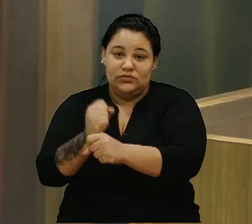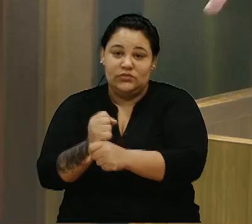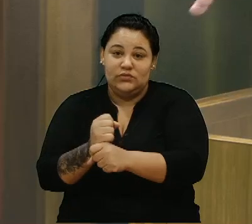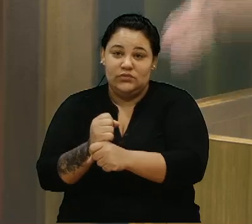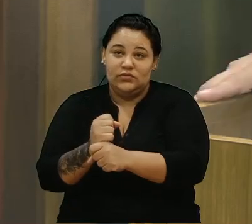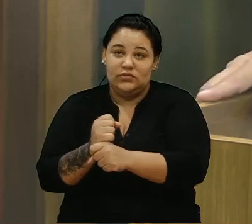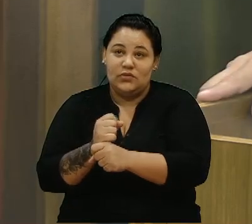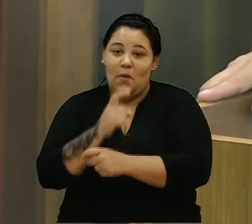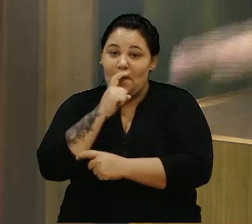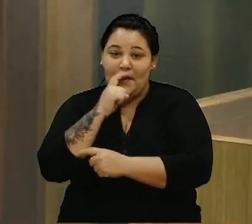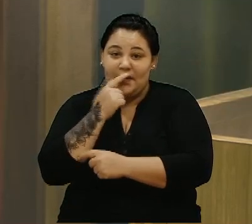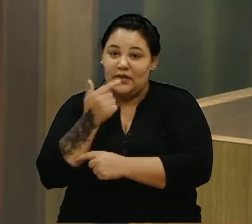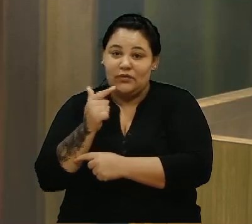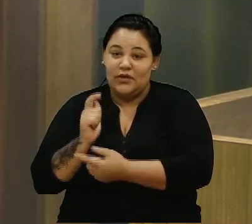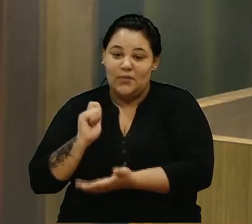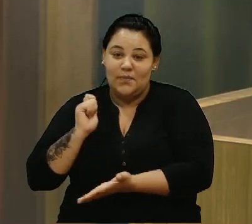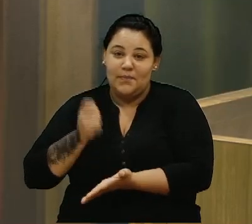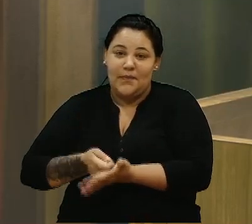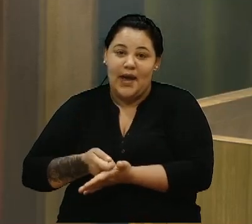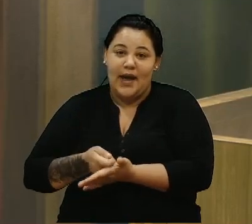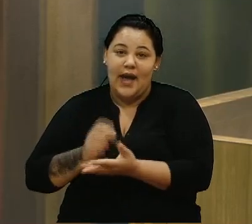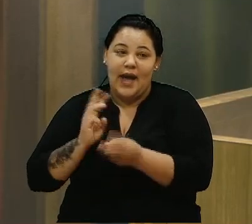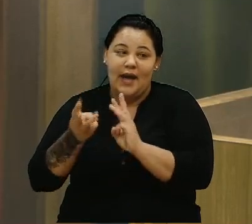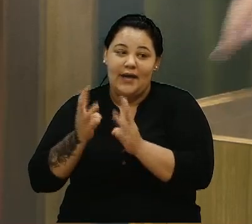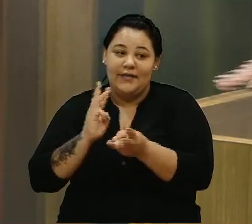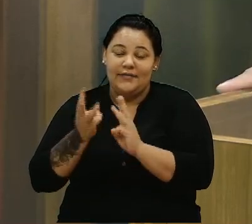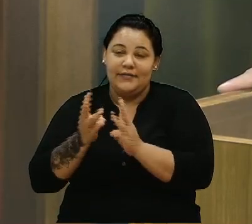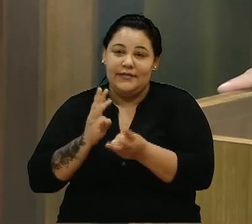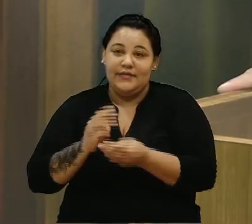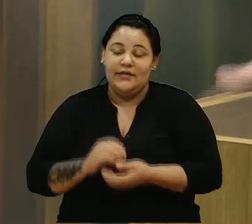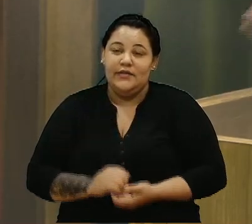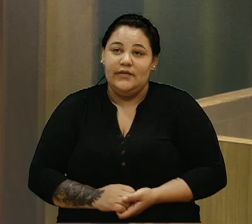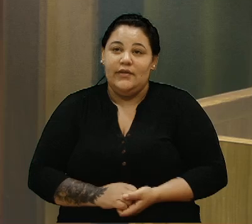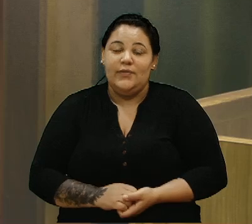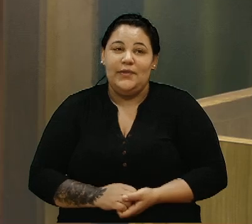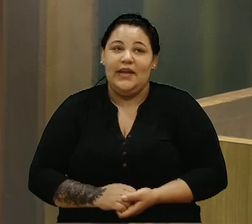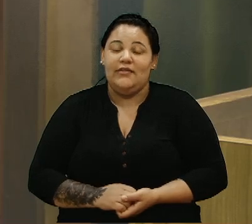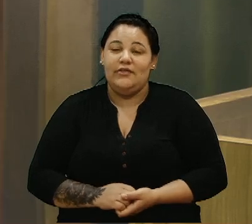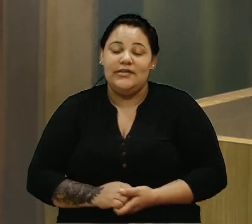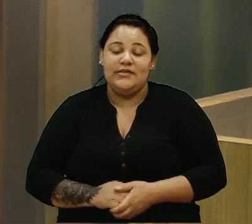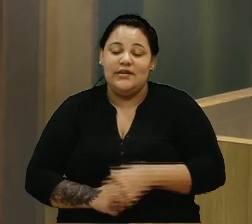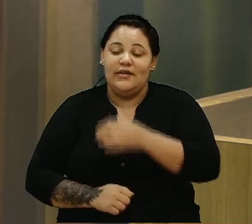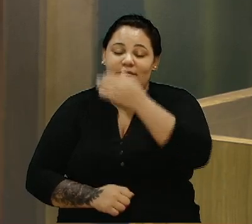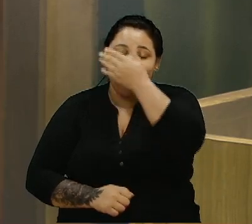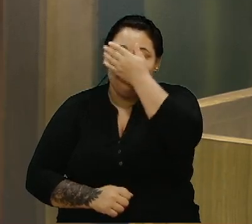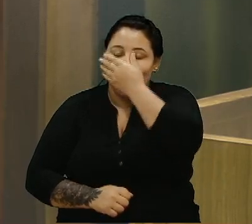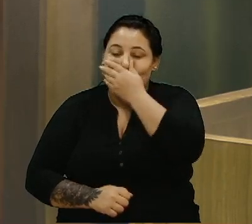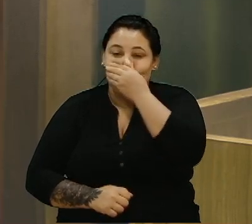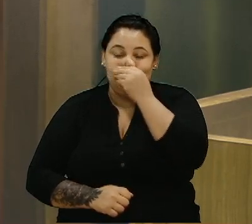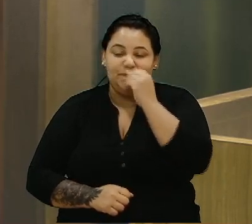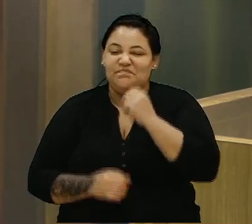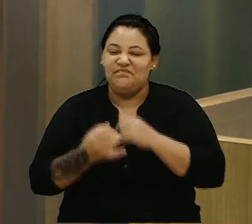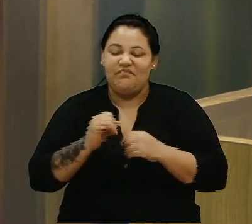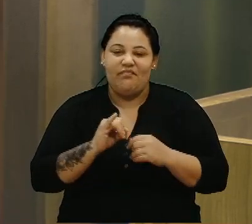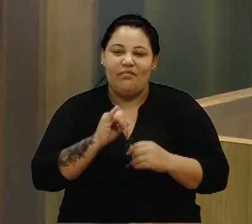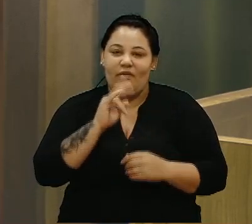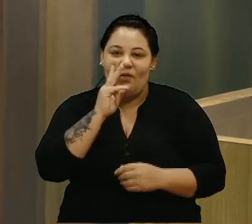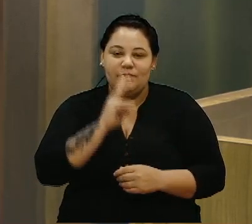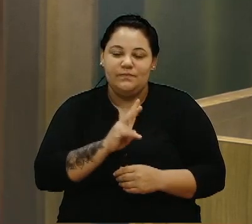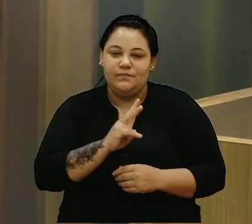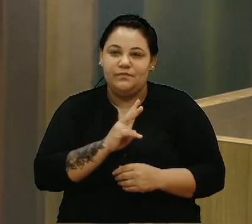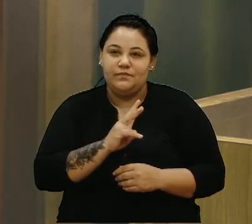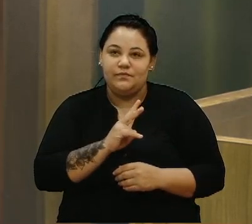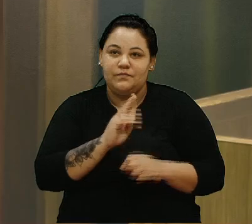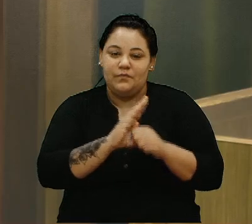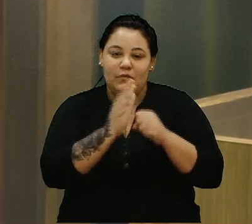vai ter como pagar a van. Eu nem falei do Fátima. Se a gente pegar o Castelo Branco e o Esther Benvenuti e o